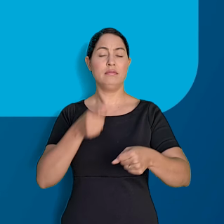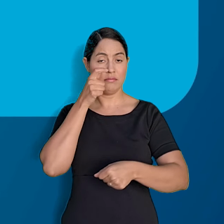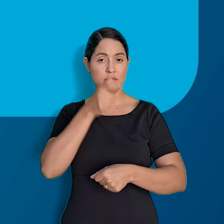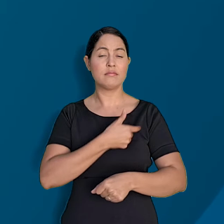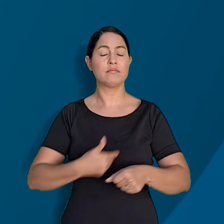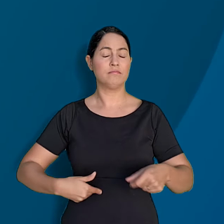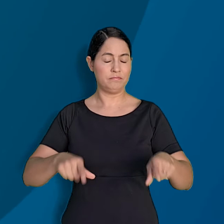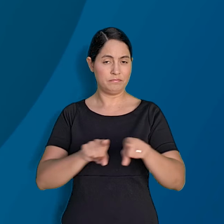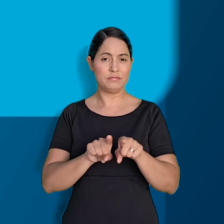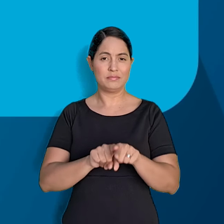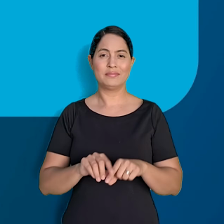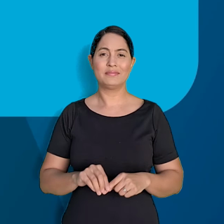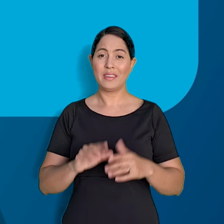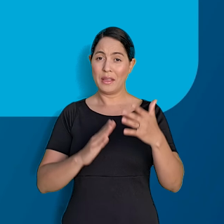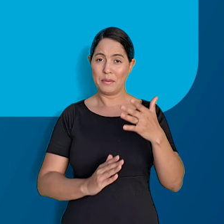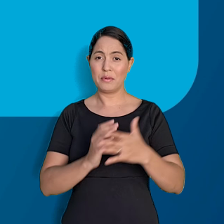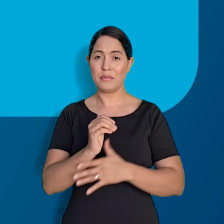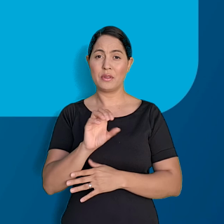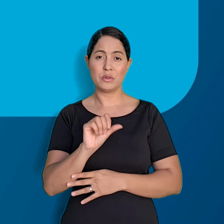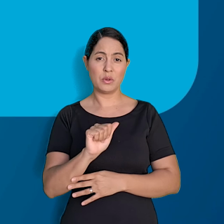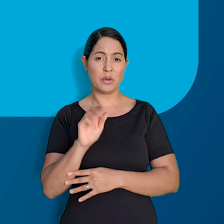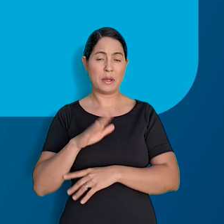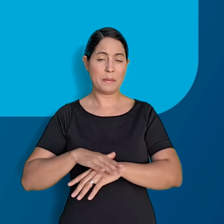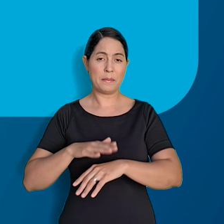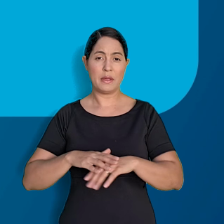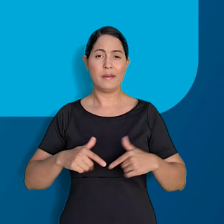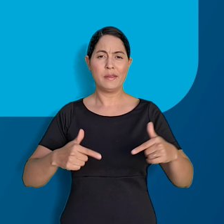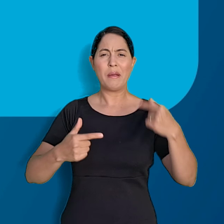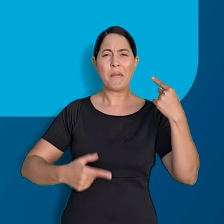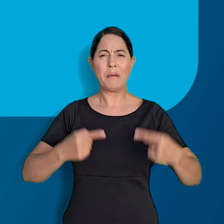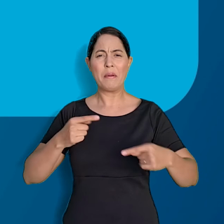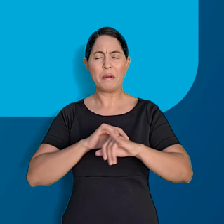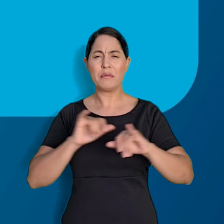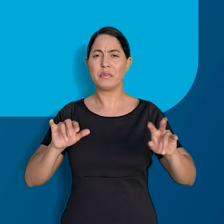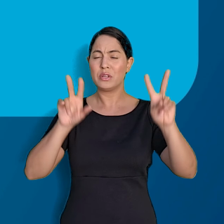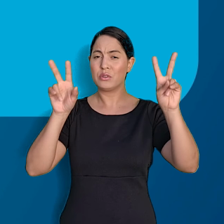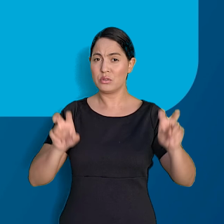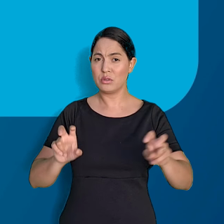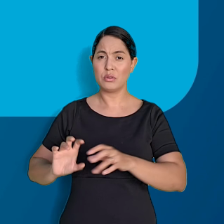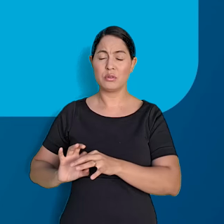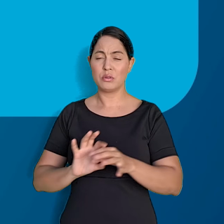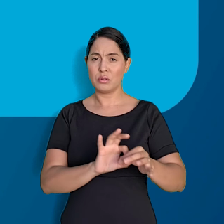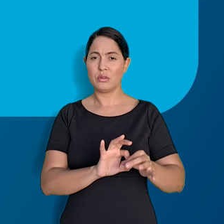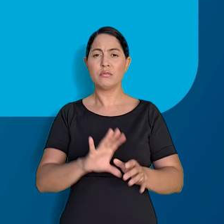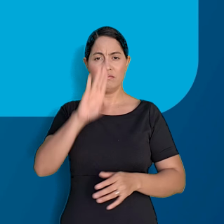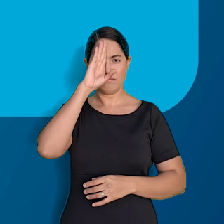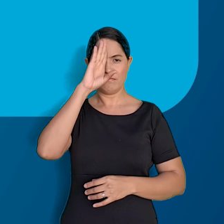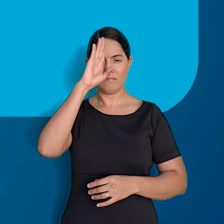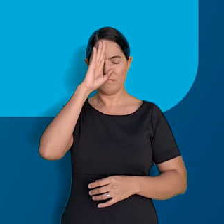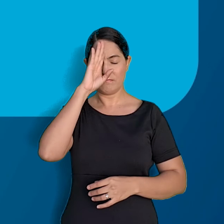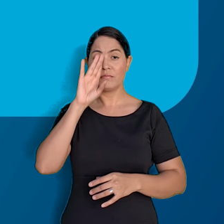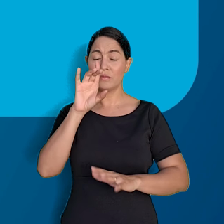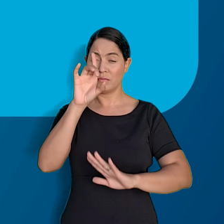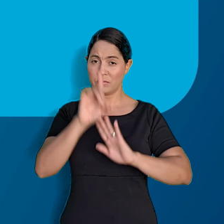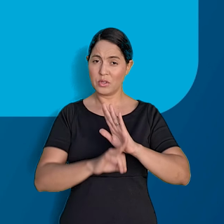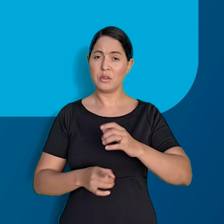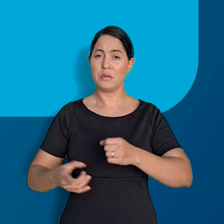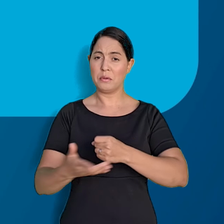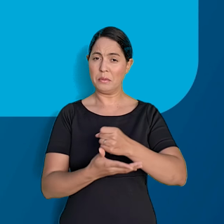público. Foi aprovado o ingresso da OAB em ação que discute a injúria qualificada no âmbito militar em defesa das